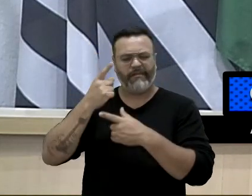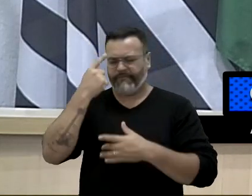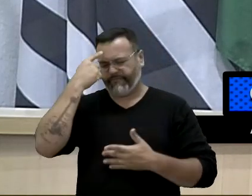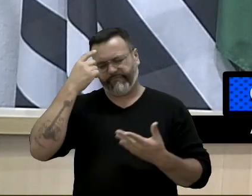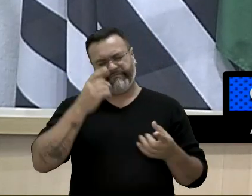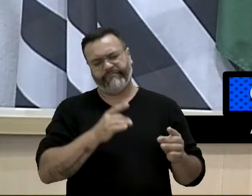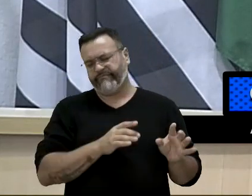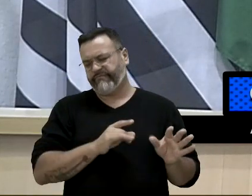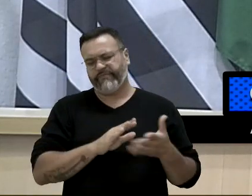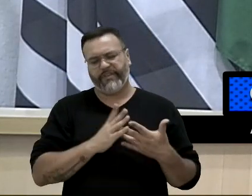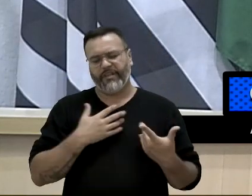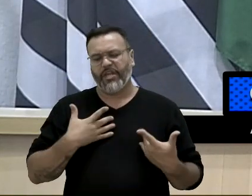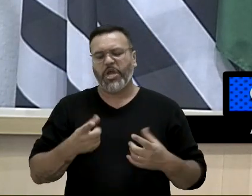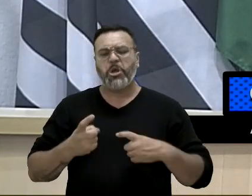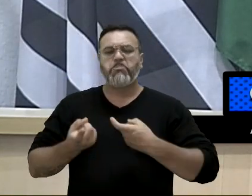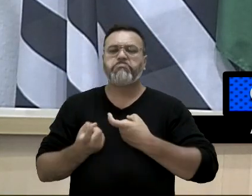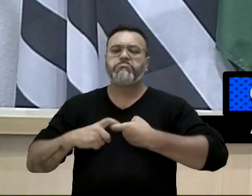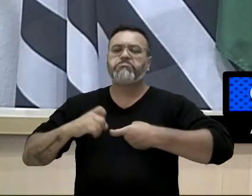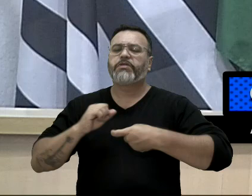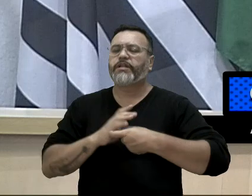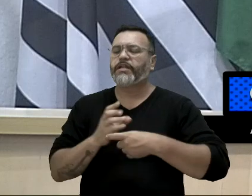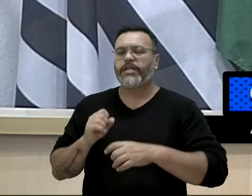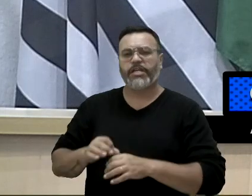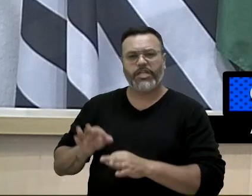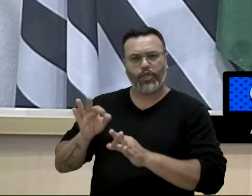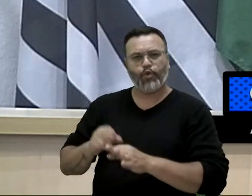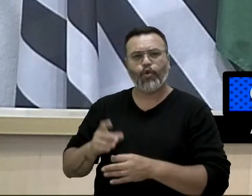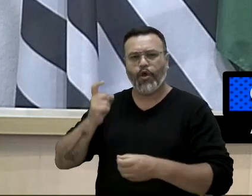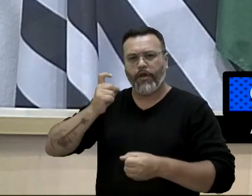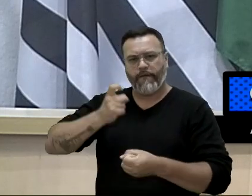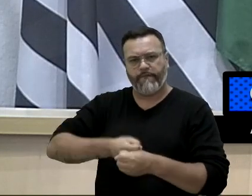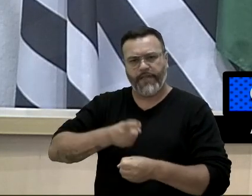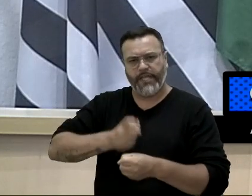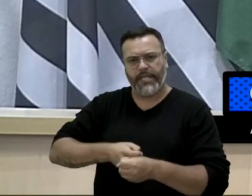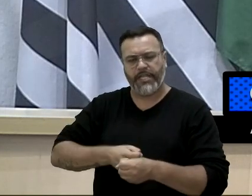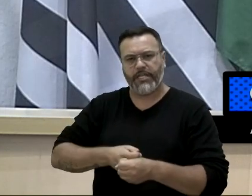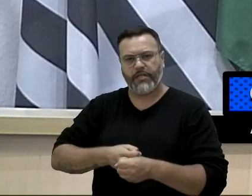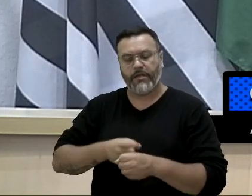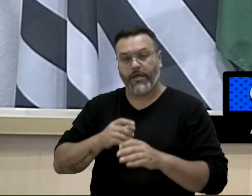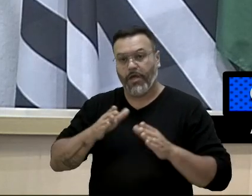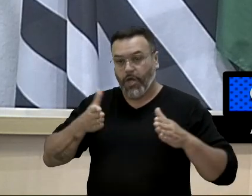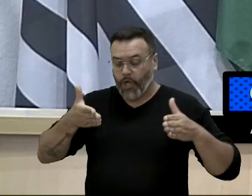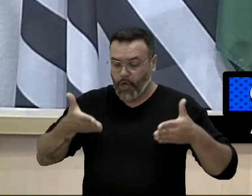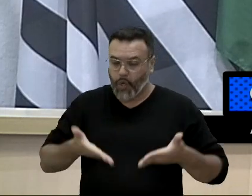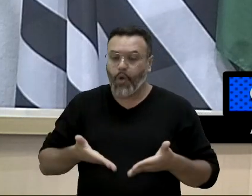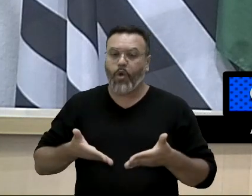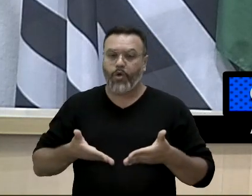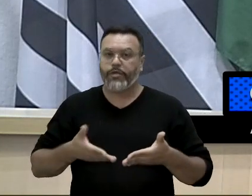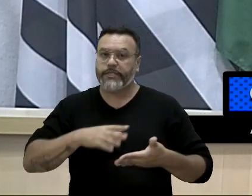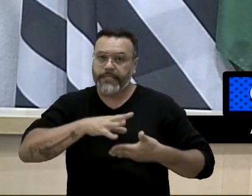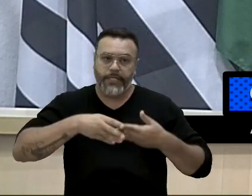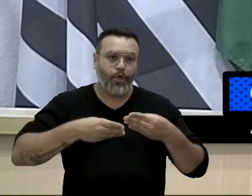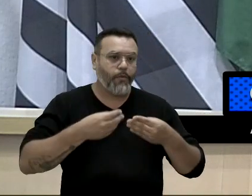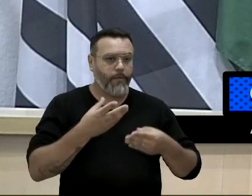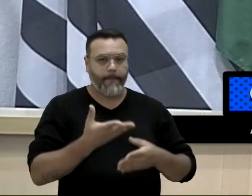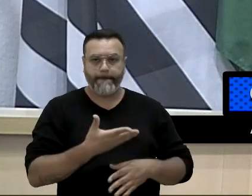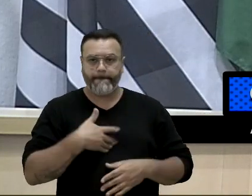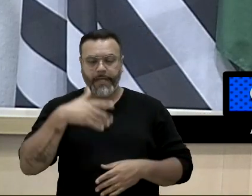em algo clínico, em algo físico, hoje a gente tem o complemento todo mesmo da parte emocional,